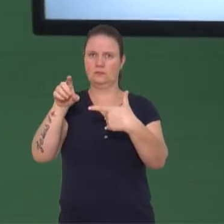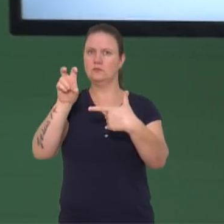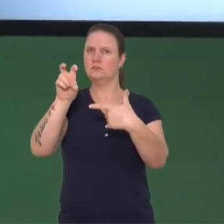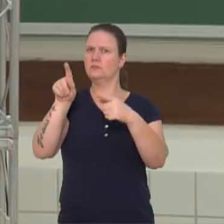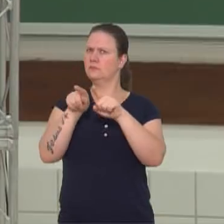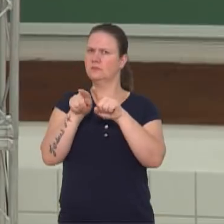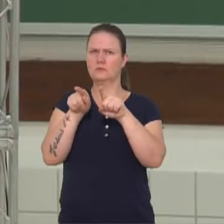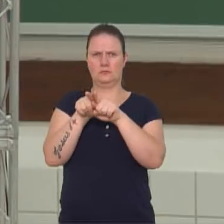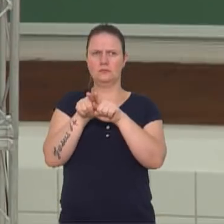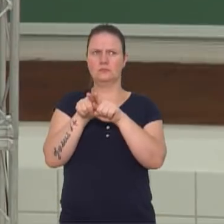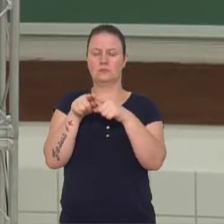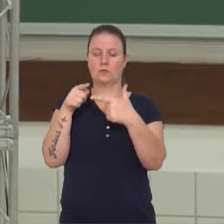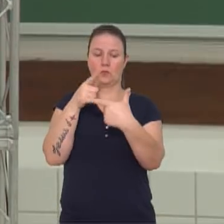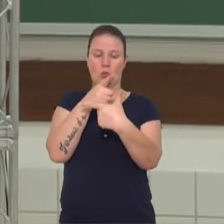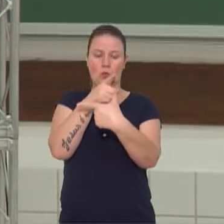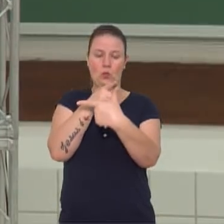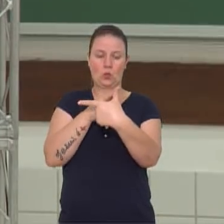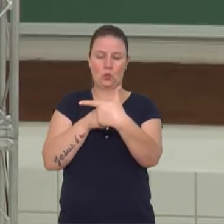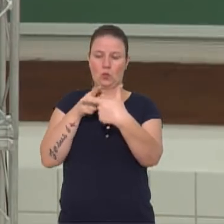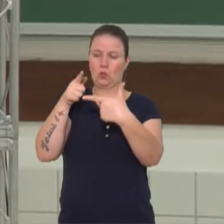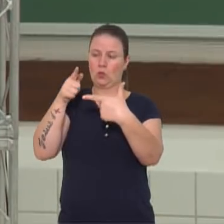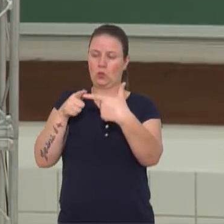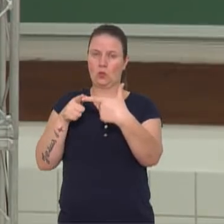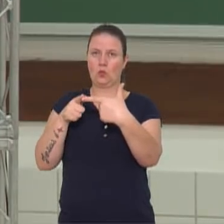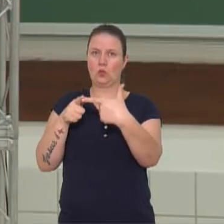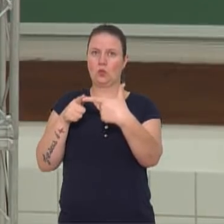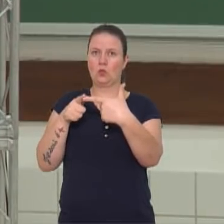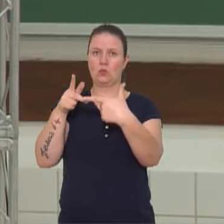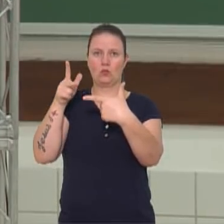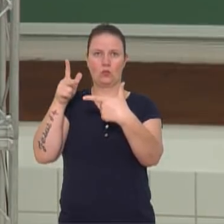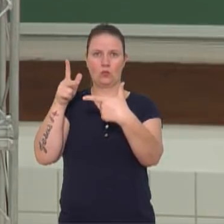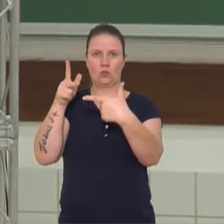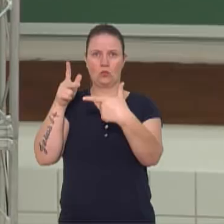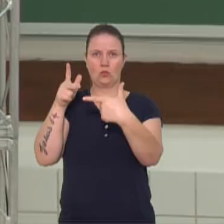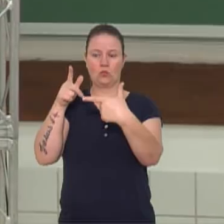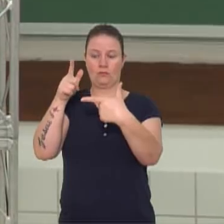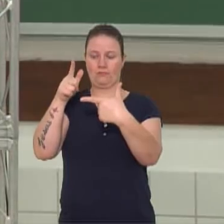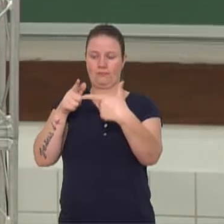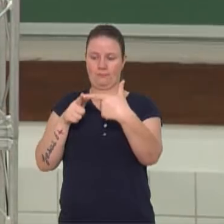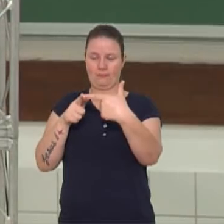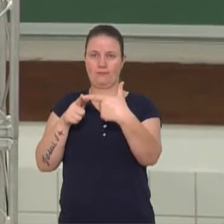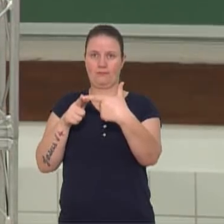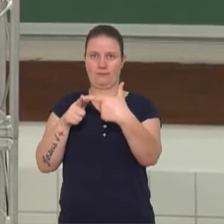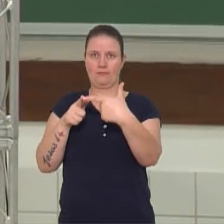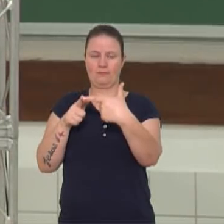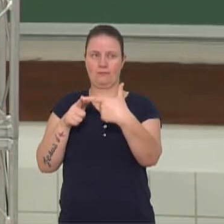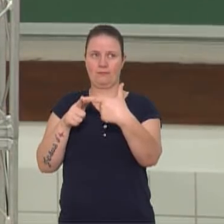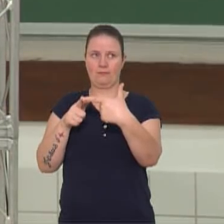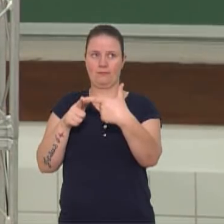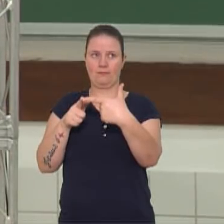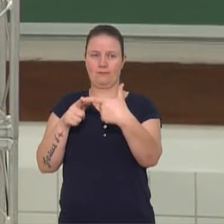quê? Os dois lados paralelos têm a mesma medida. Largura,